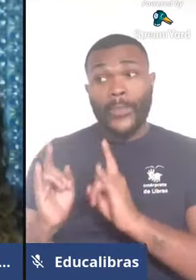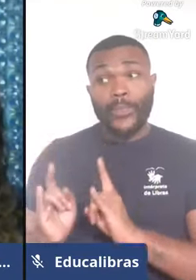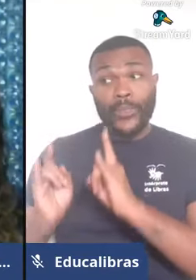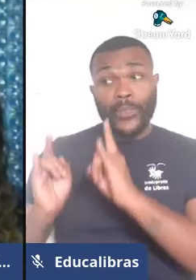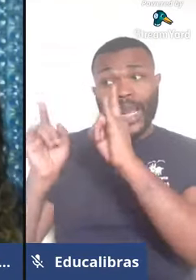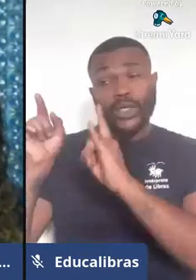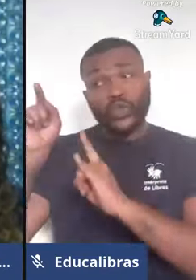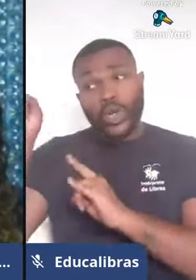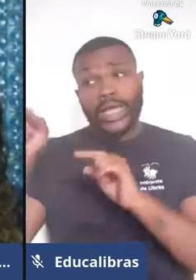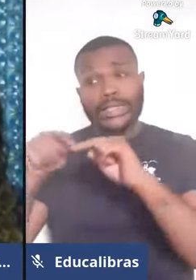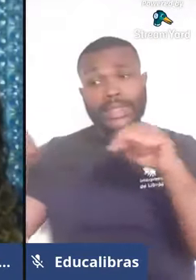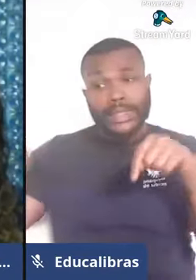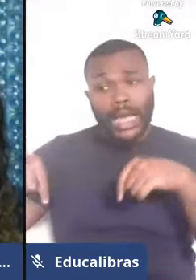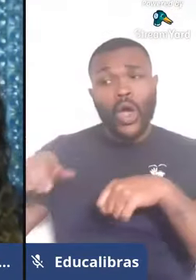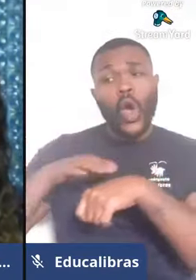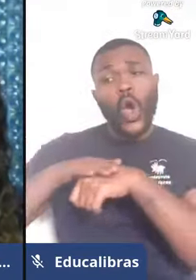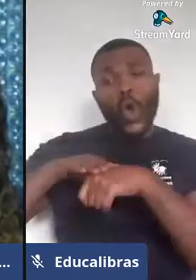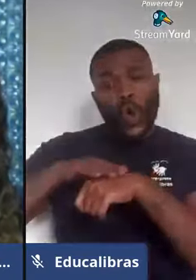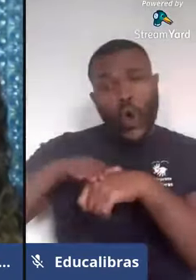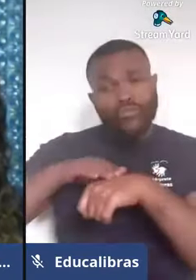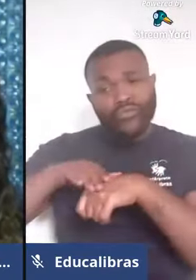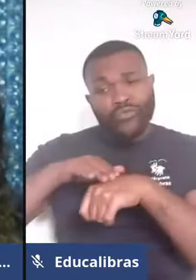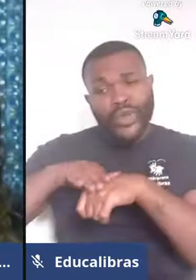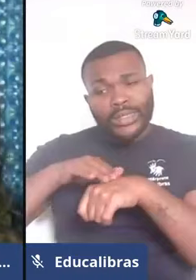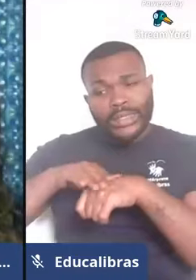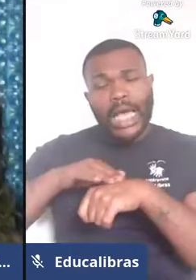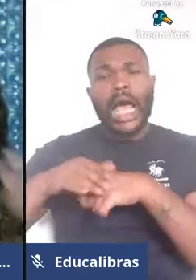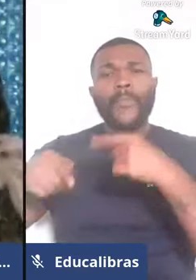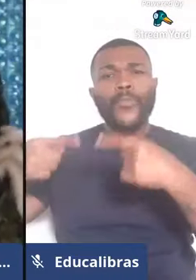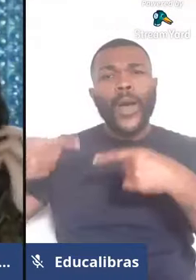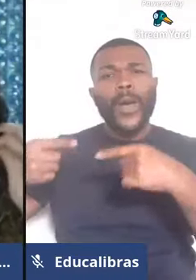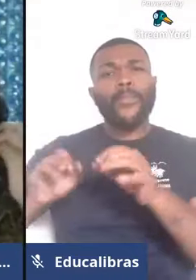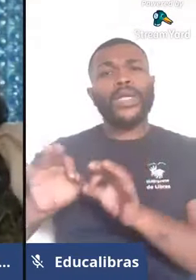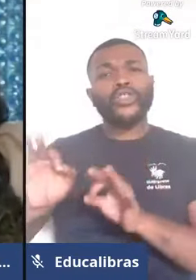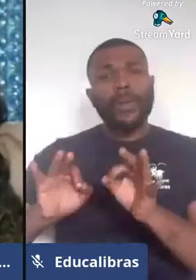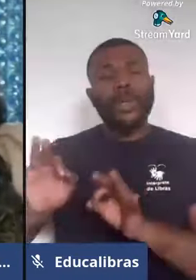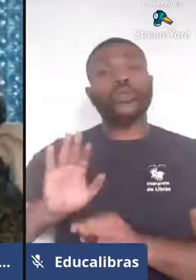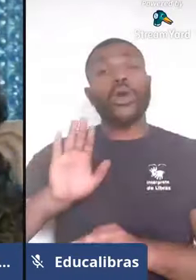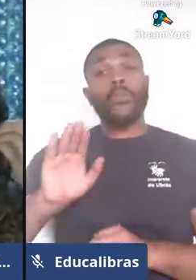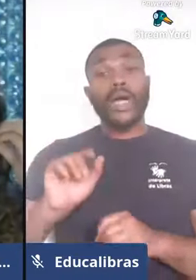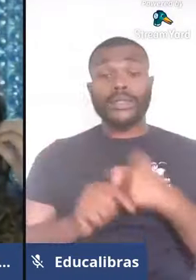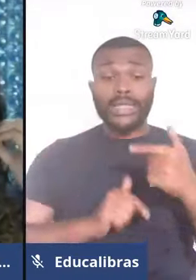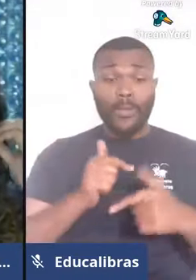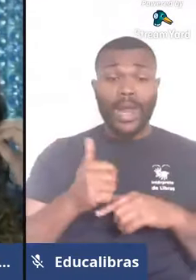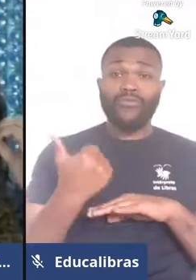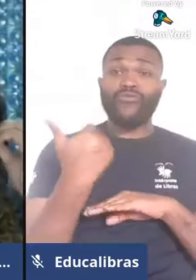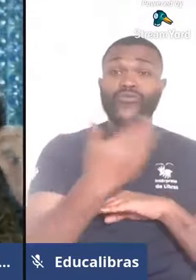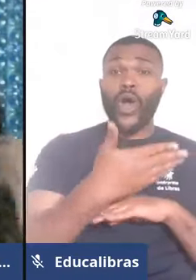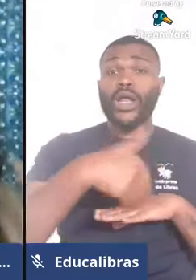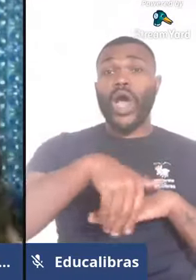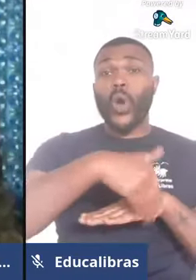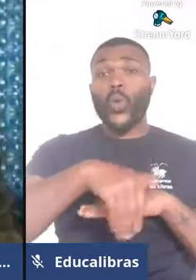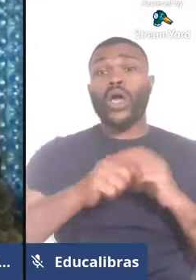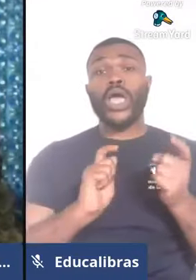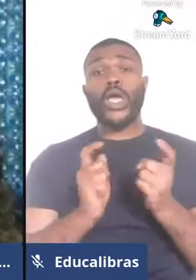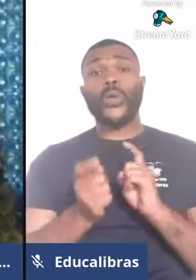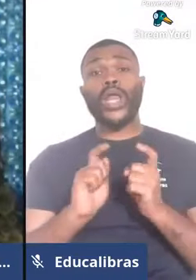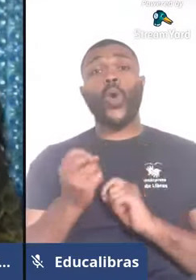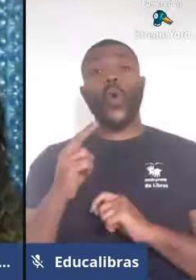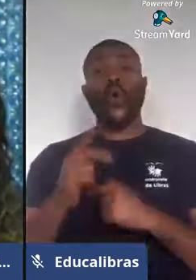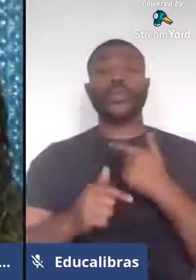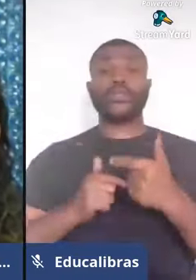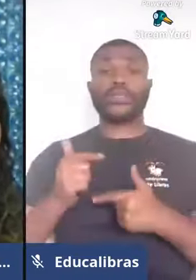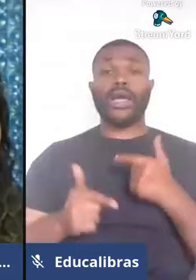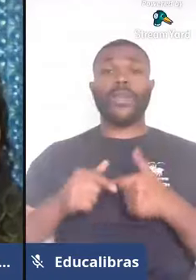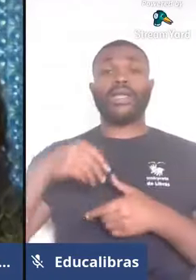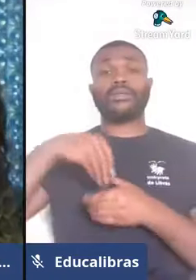essas coisas, mas trabalhar, a gente acabava ou trabalhando na rua, né, fazendo as reuniões e tal, ou no começo trabalhando até de casa, assim.